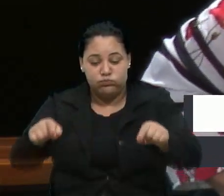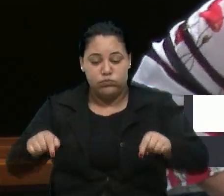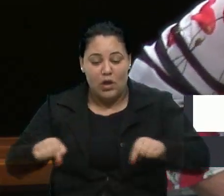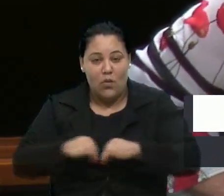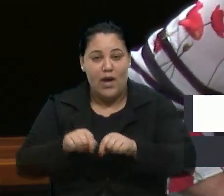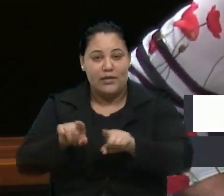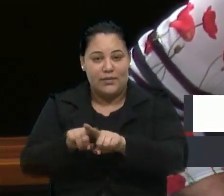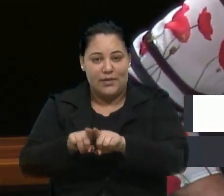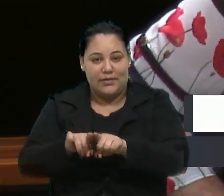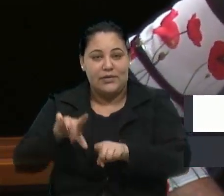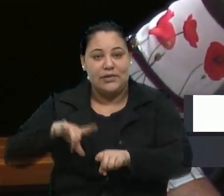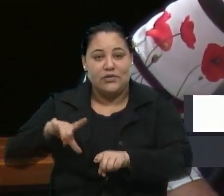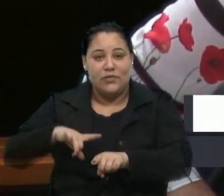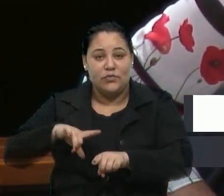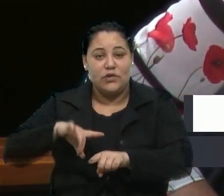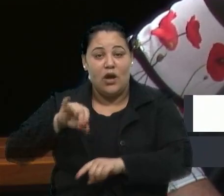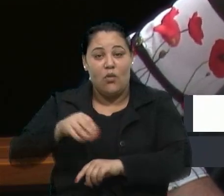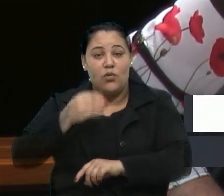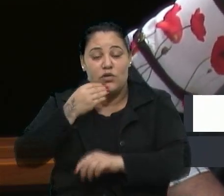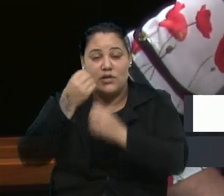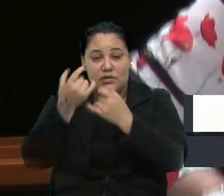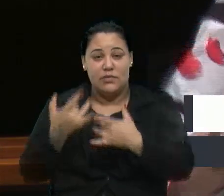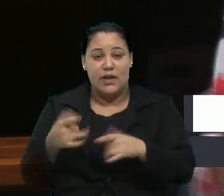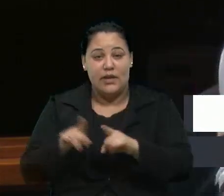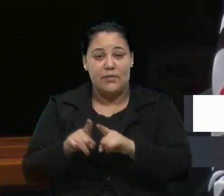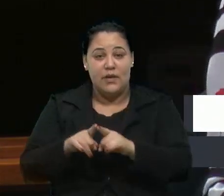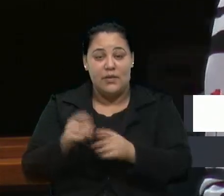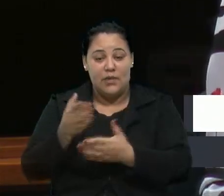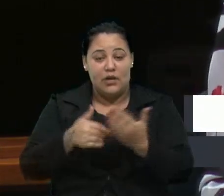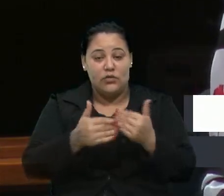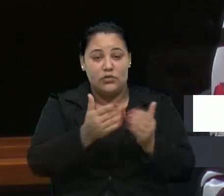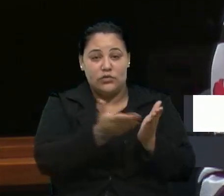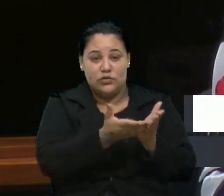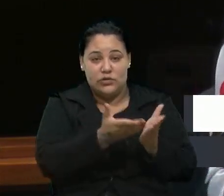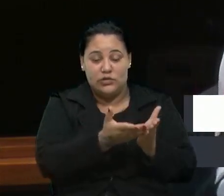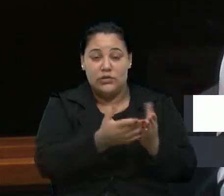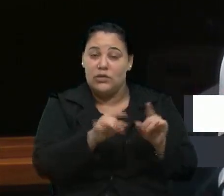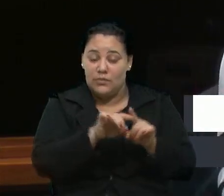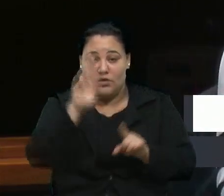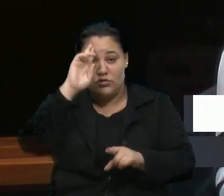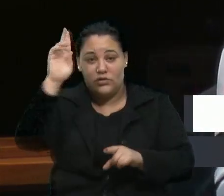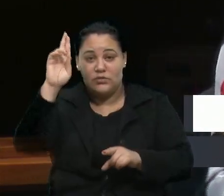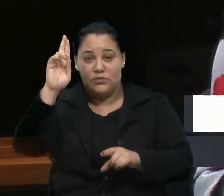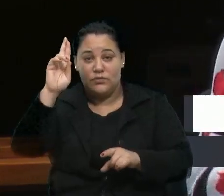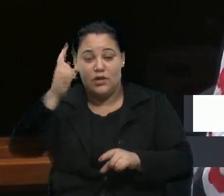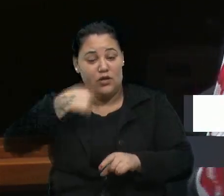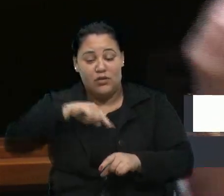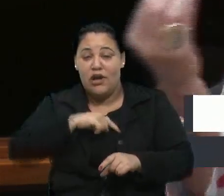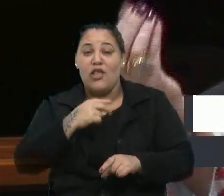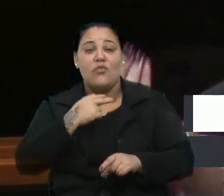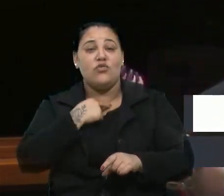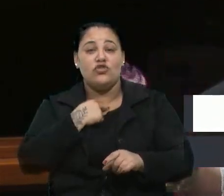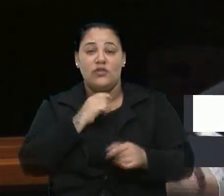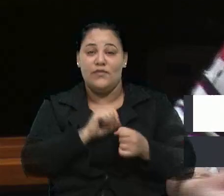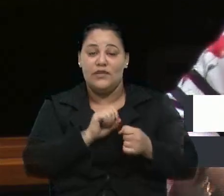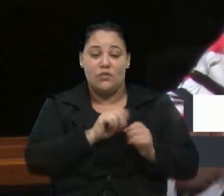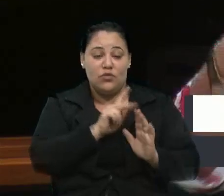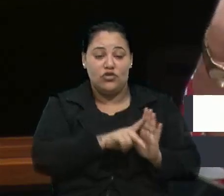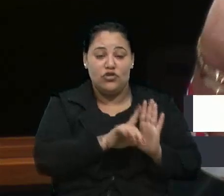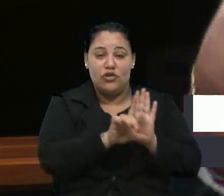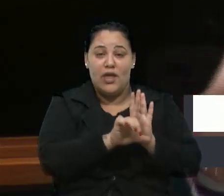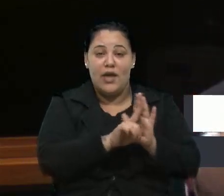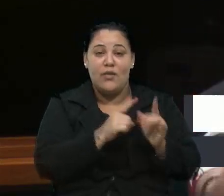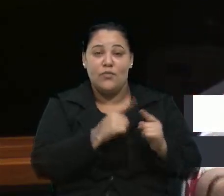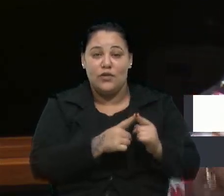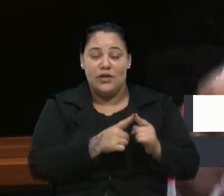a oportunidade de explicar para os estudantes e para a direção que nós não podíamos fazer um projeto de lei, porque